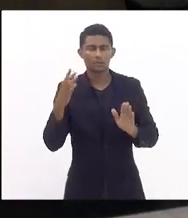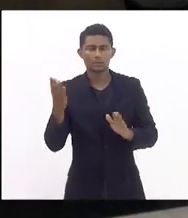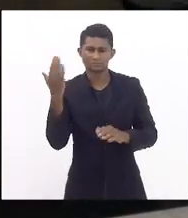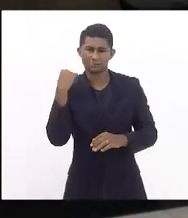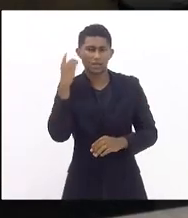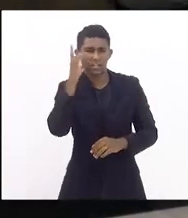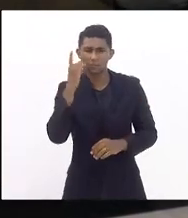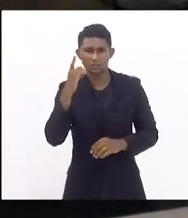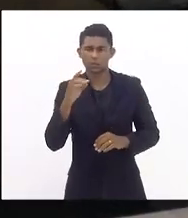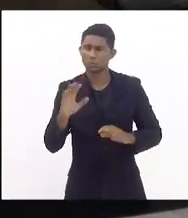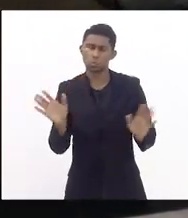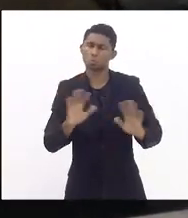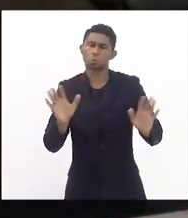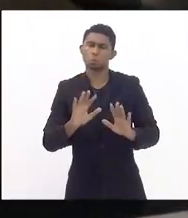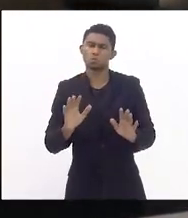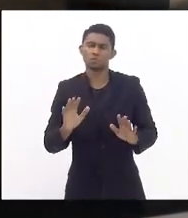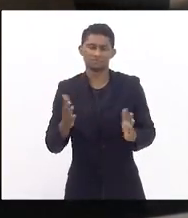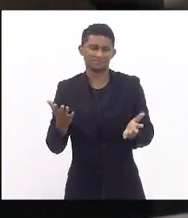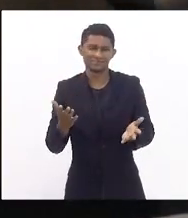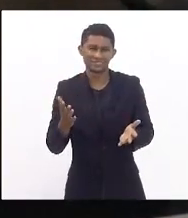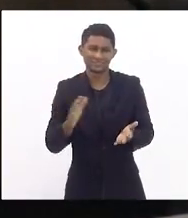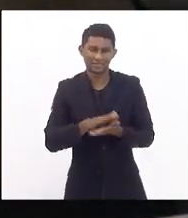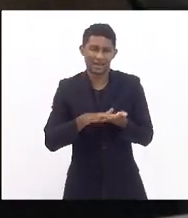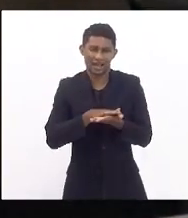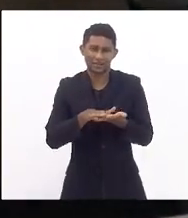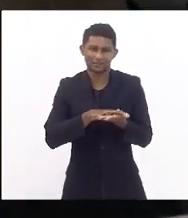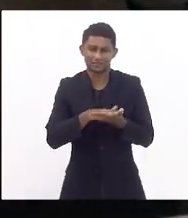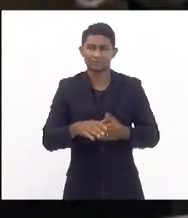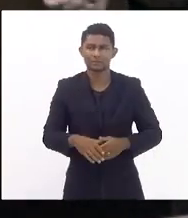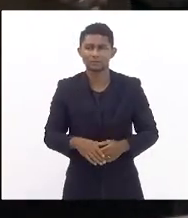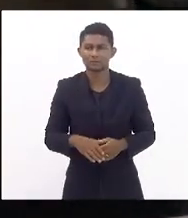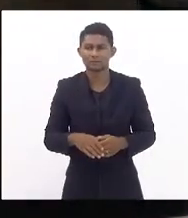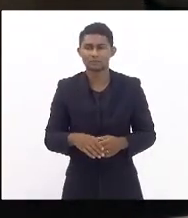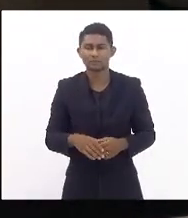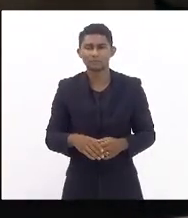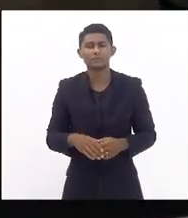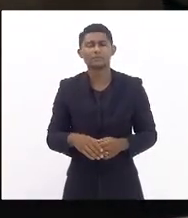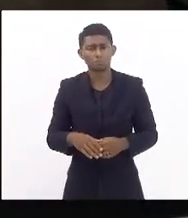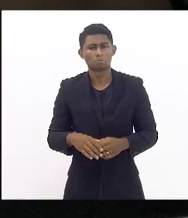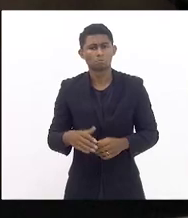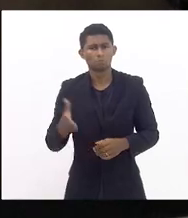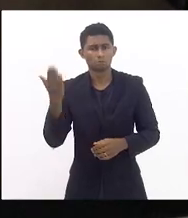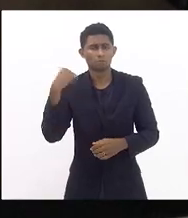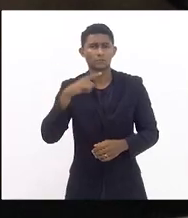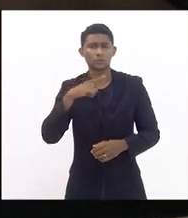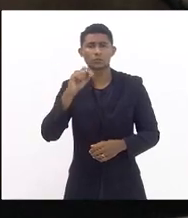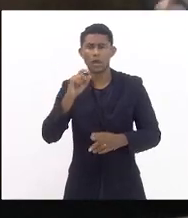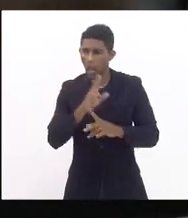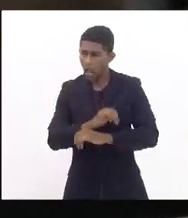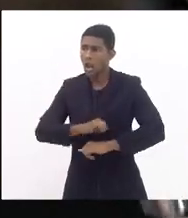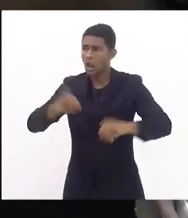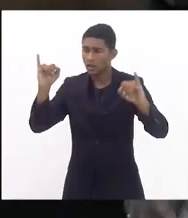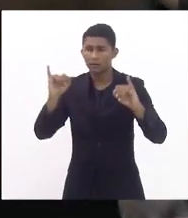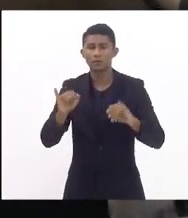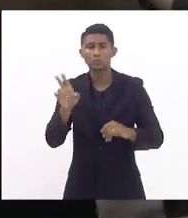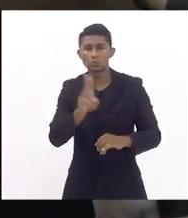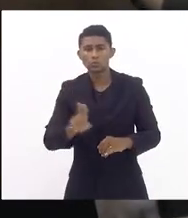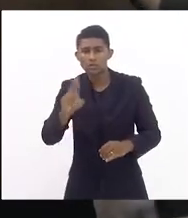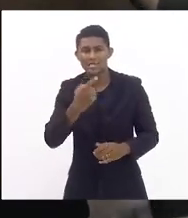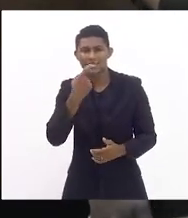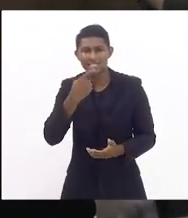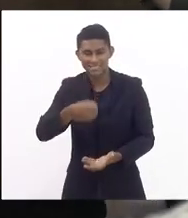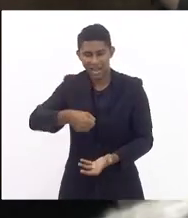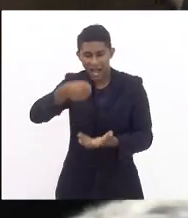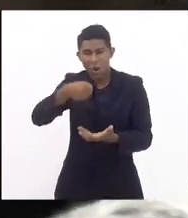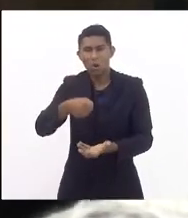estava, porque nós não somos deputados, nós estamos aqui, que iam ter campanhas para o uso de sacola da EcoBags, né, para